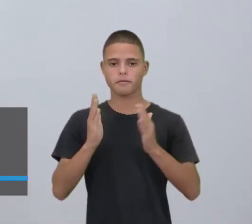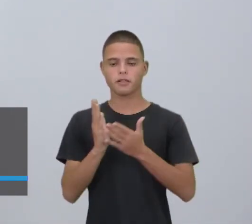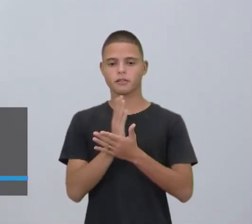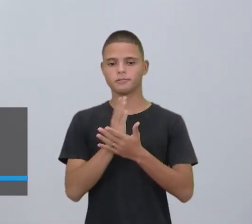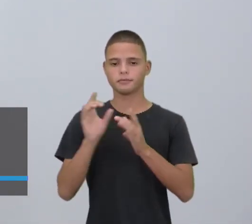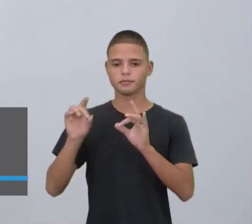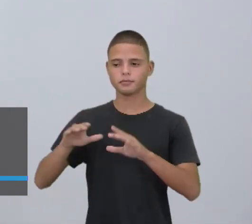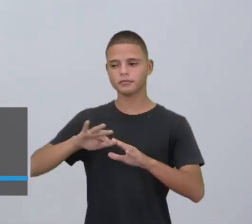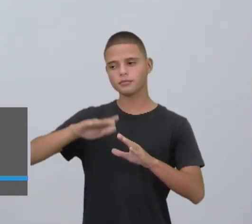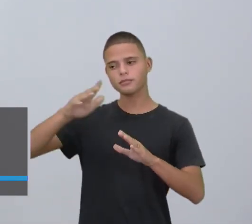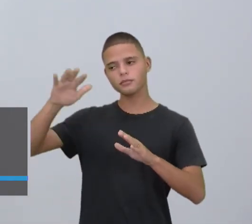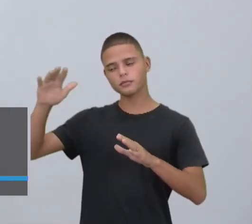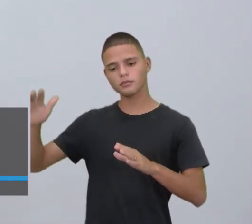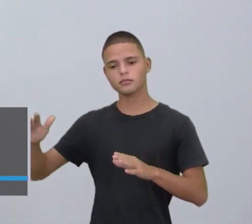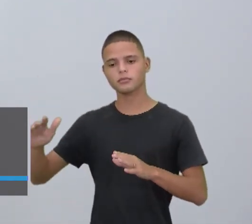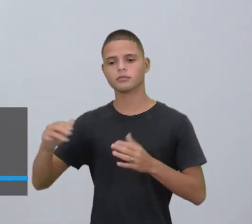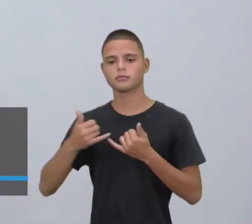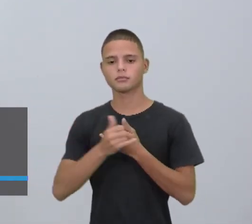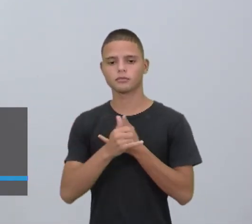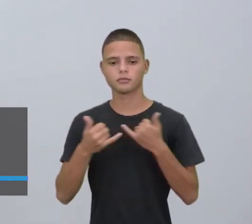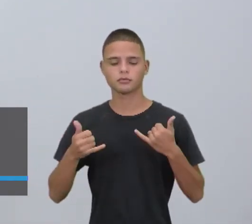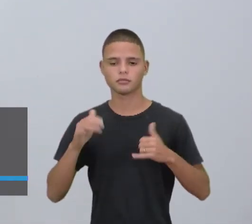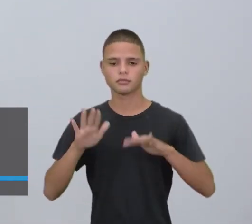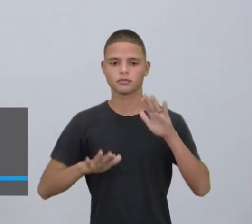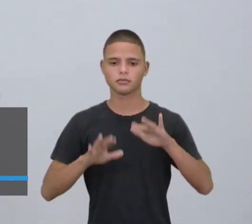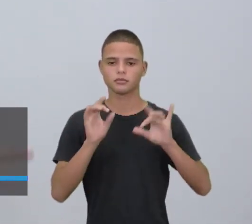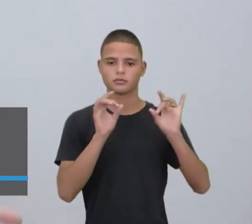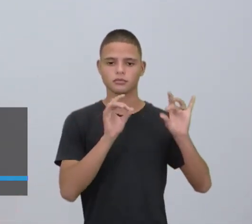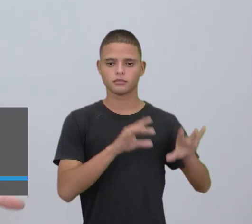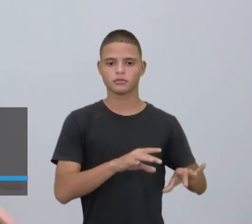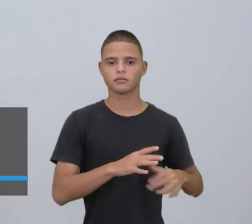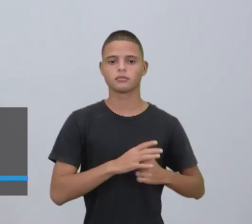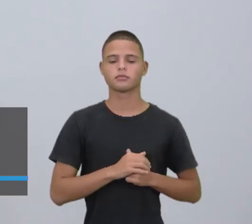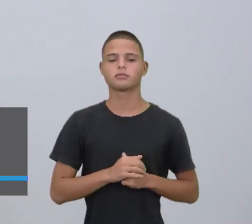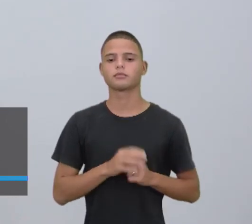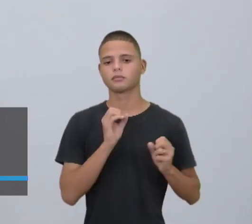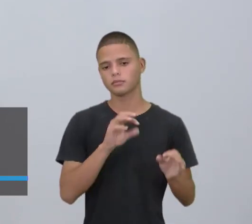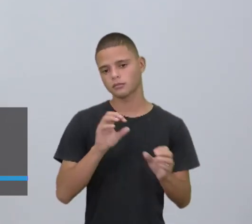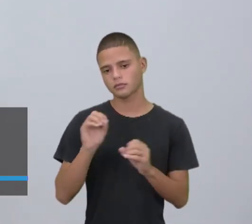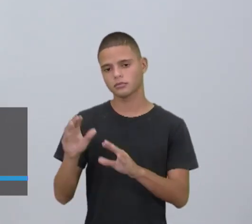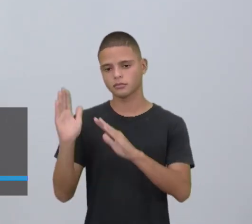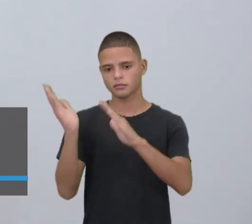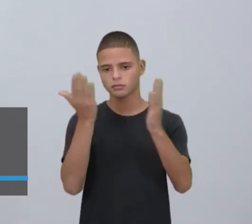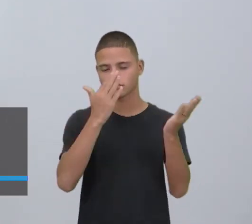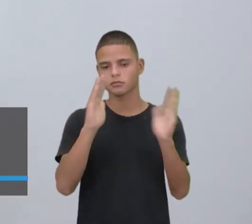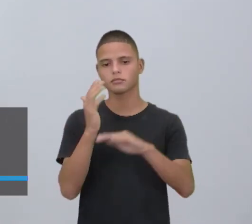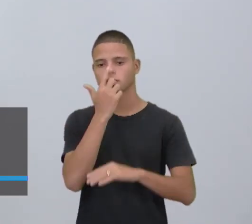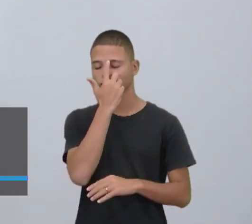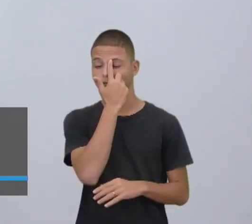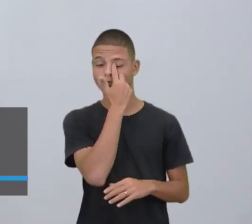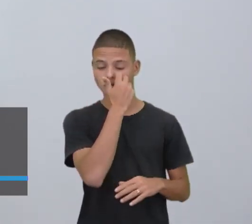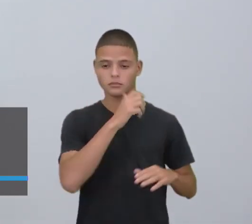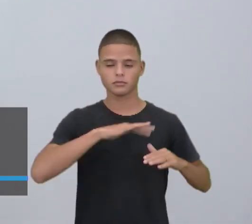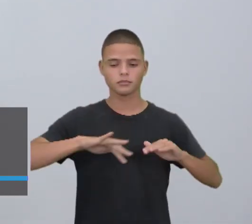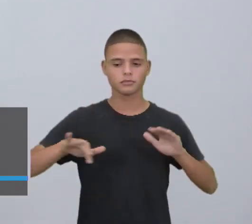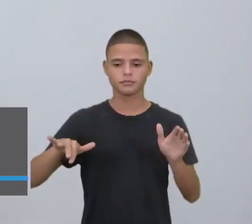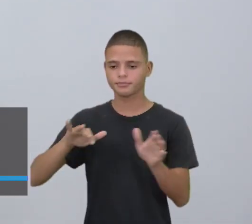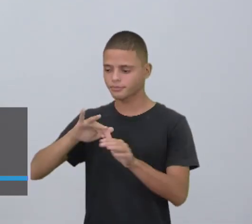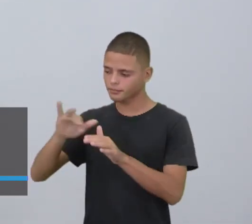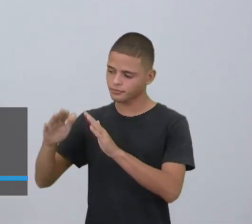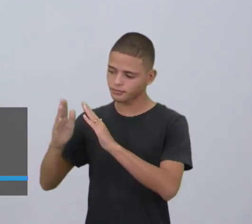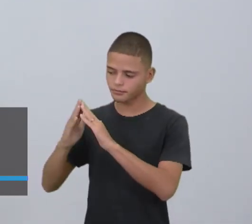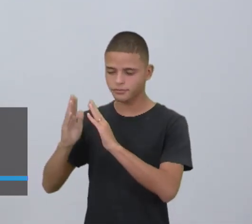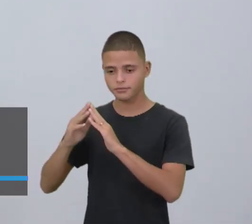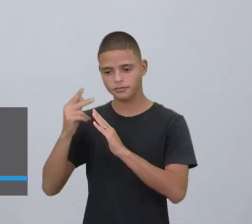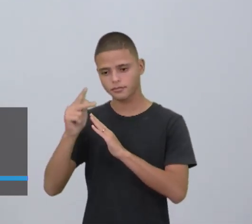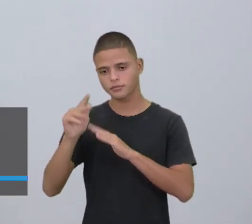né? Você gera uma energia a partir de uma coisa que... Tá e educação ambiental, né? A gente já separa o nosso lixo em casa, ou quando você